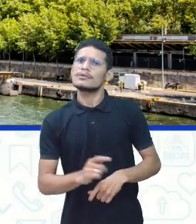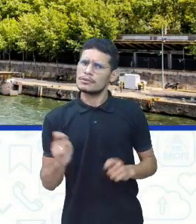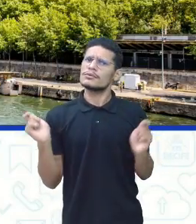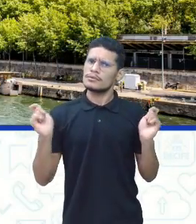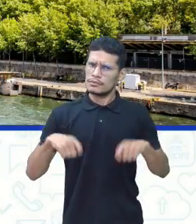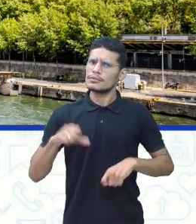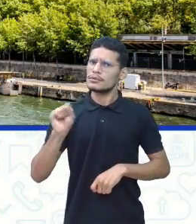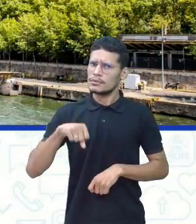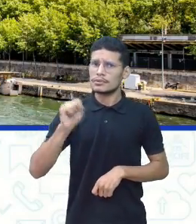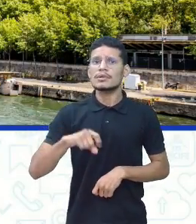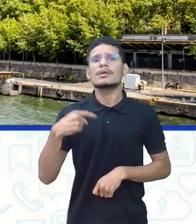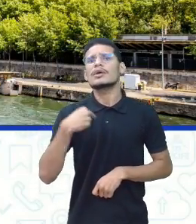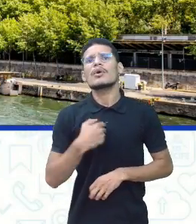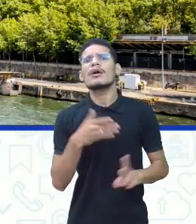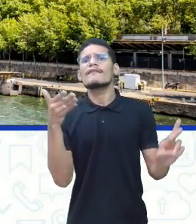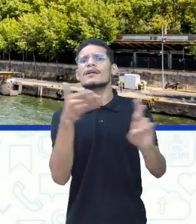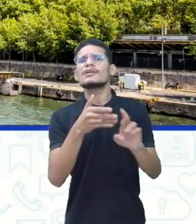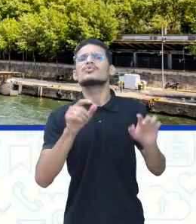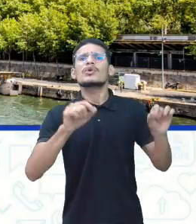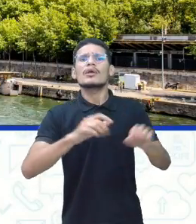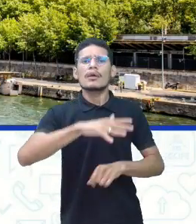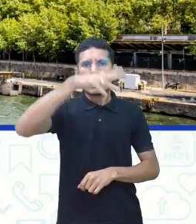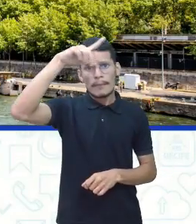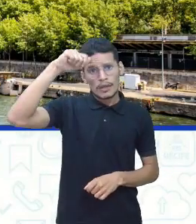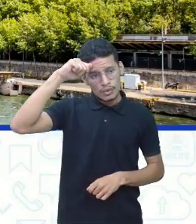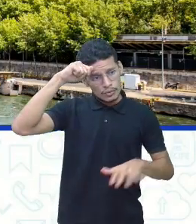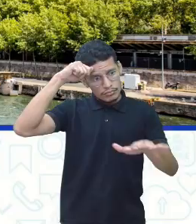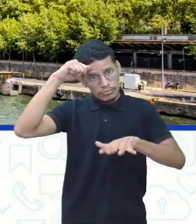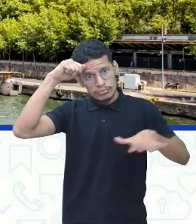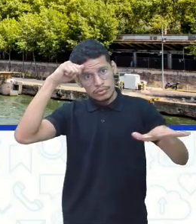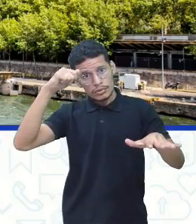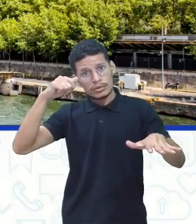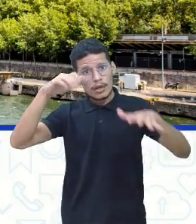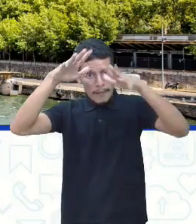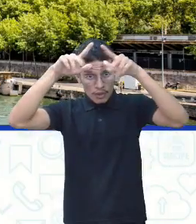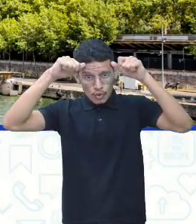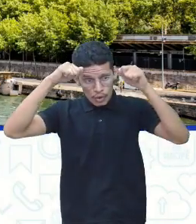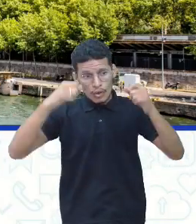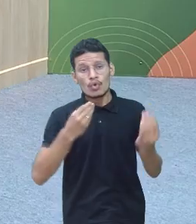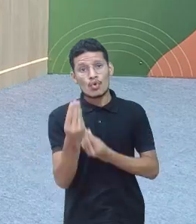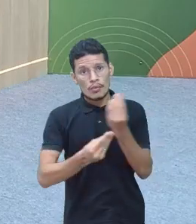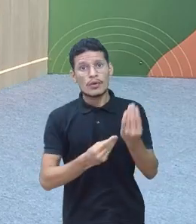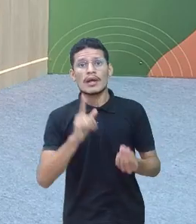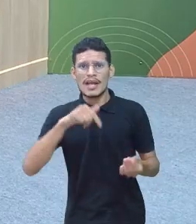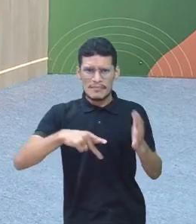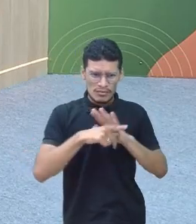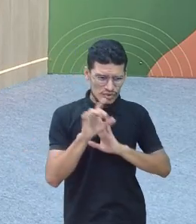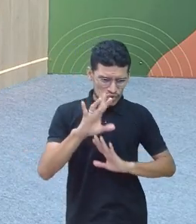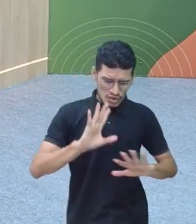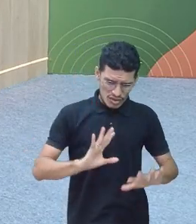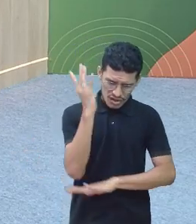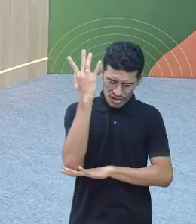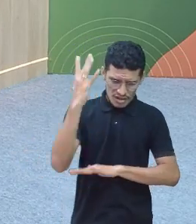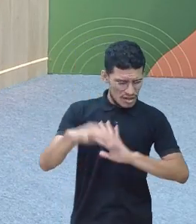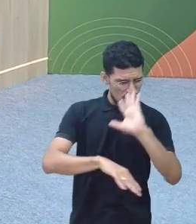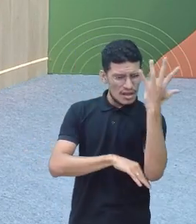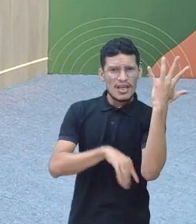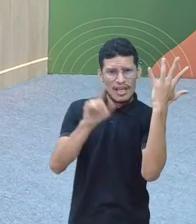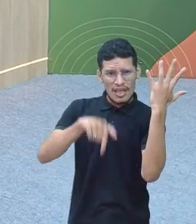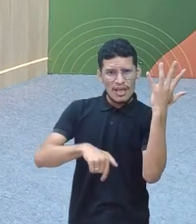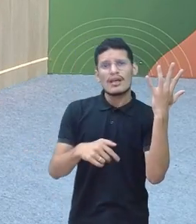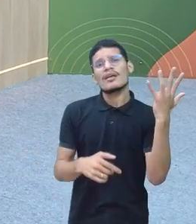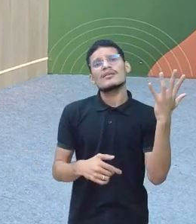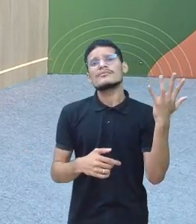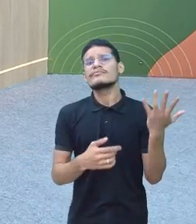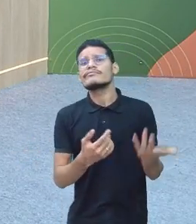eu falo, como é que eu referencio a Amazônia? De forma direta, sem dizer só é uma floresta, quando dizendo